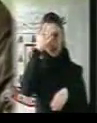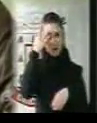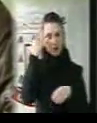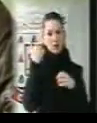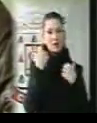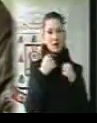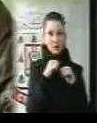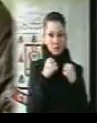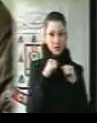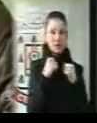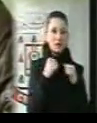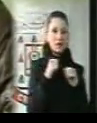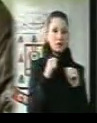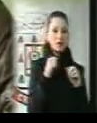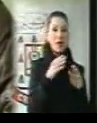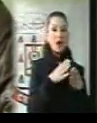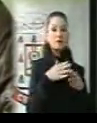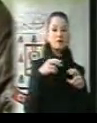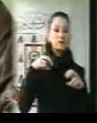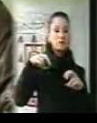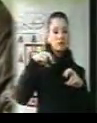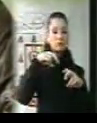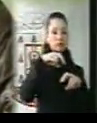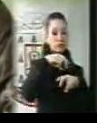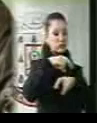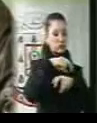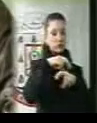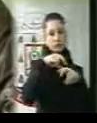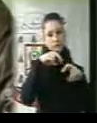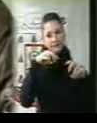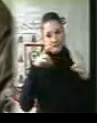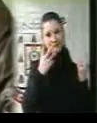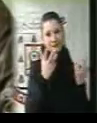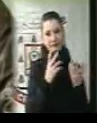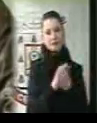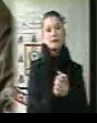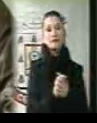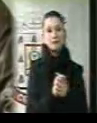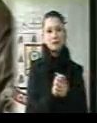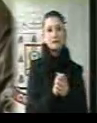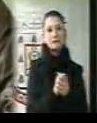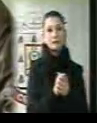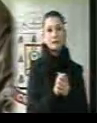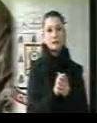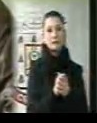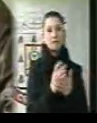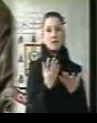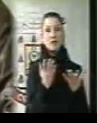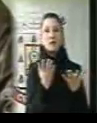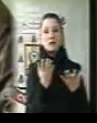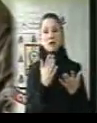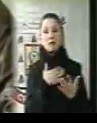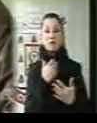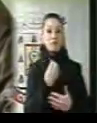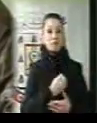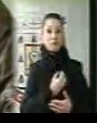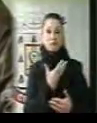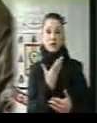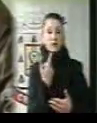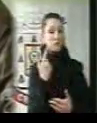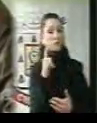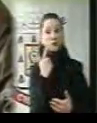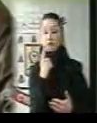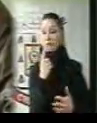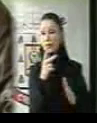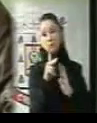precisar passar para o outro lado da via rápida. Então eu conto, que para minha surpresa, né, não tem um